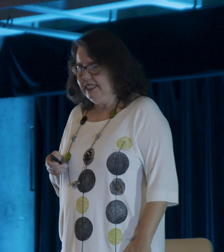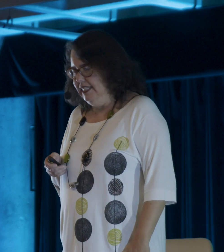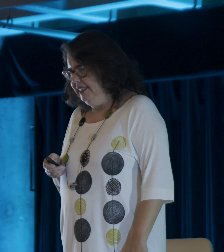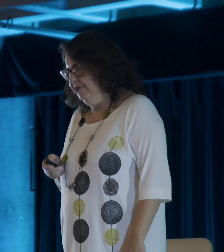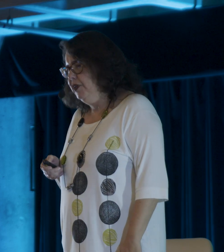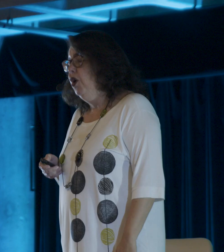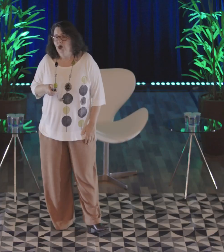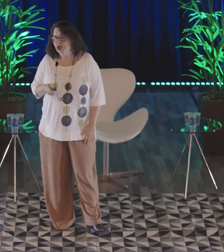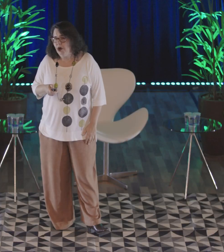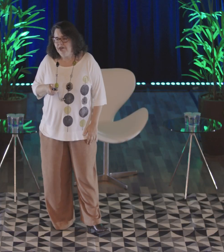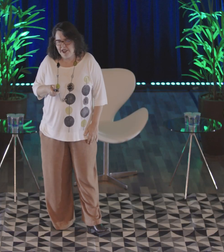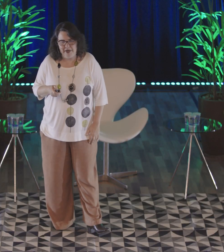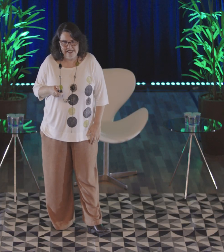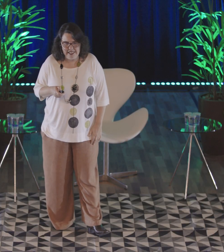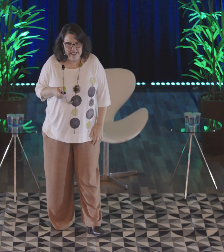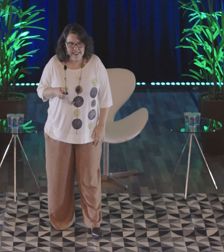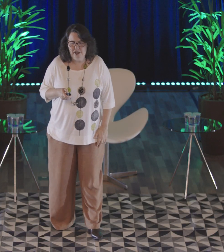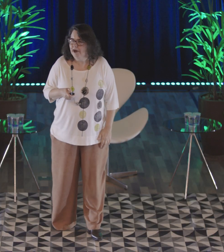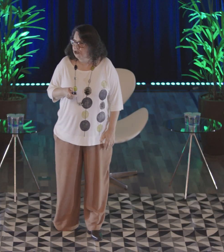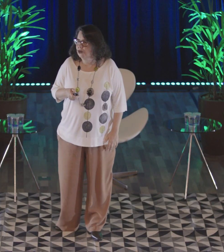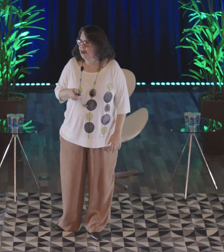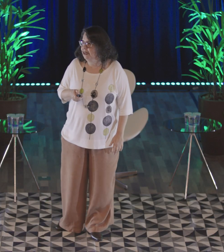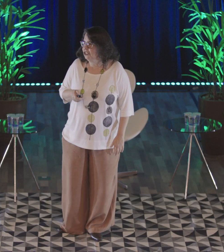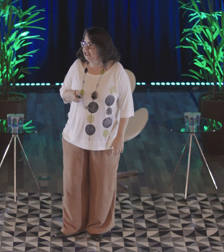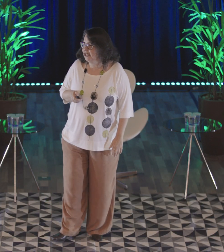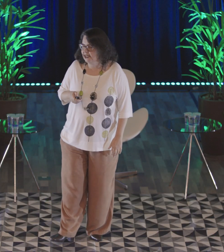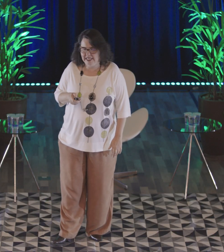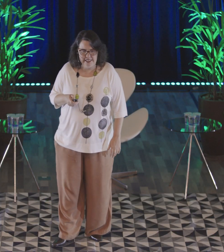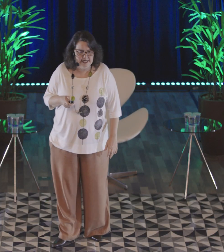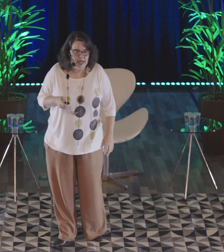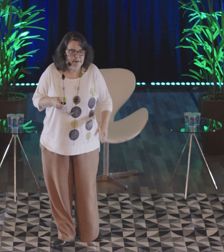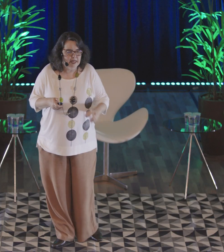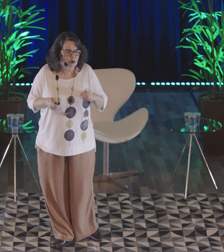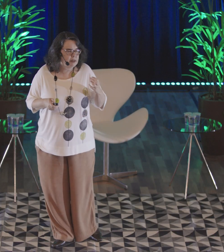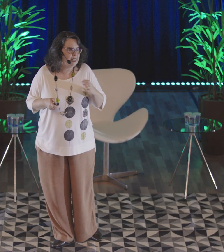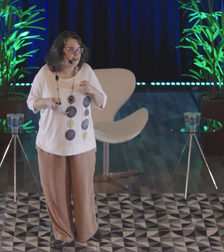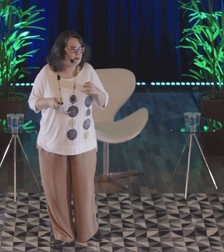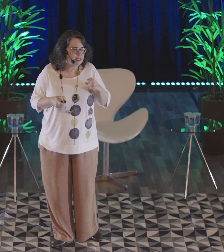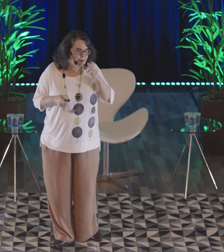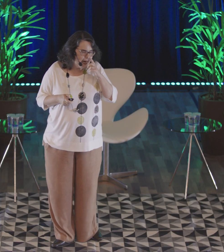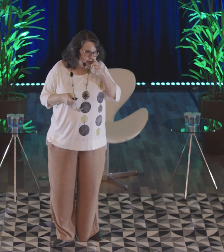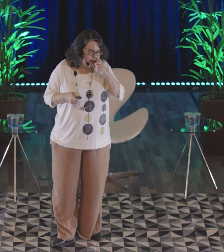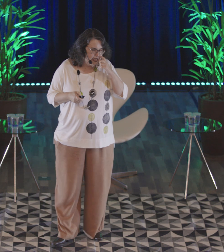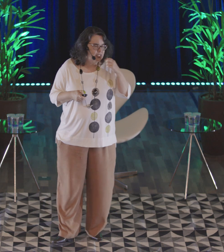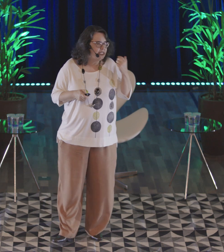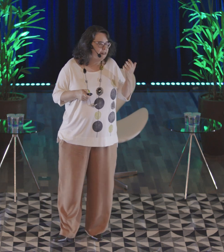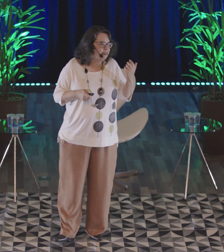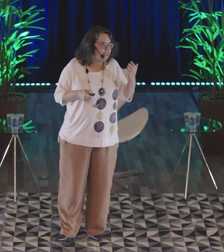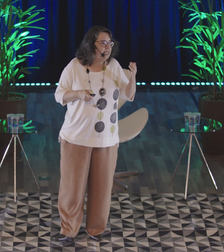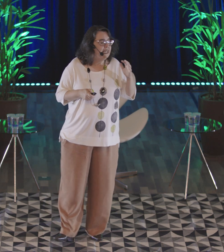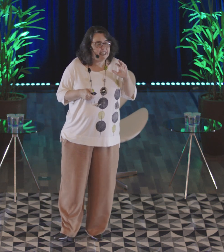para escrita. Os móveis para escrita são particularmente interessantes para observarmos a prática